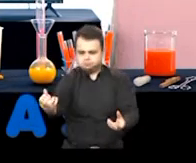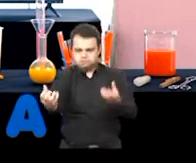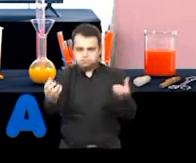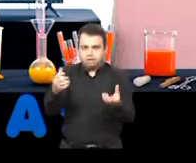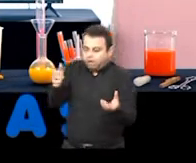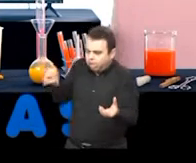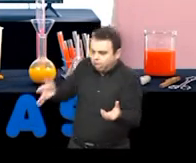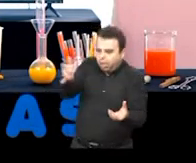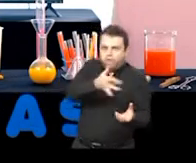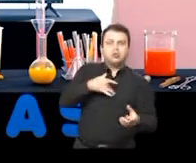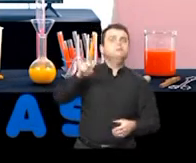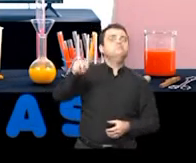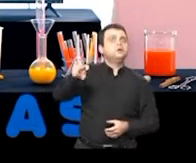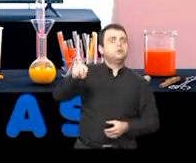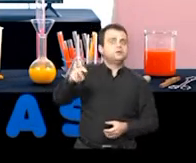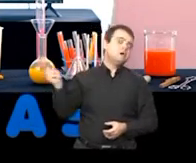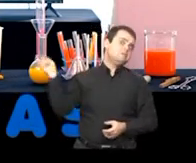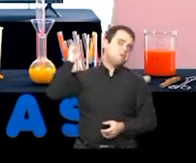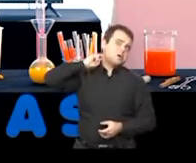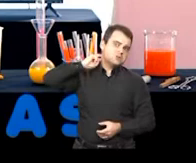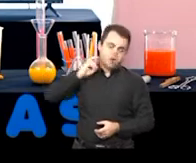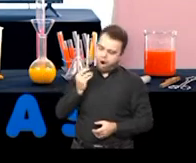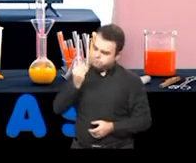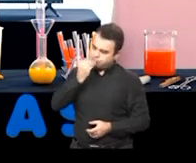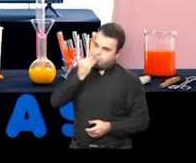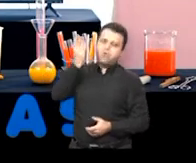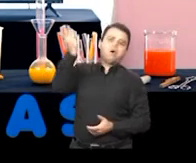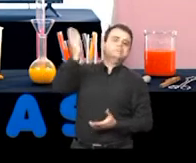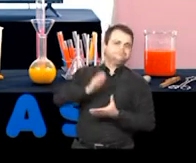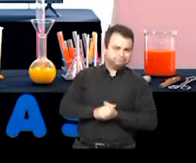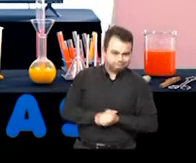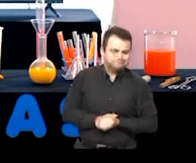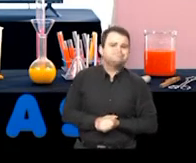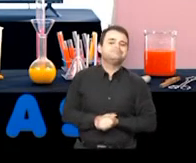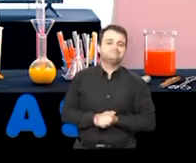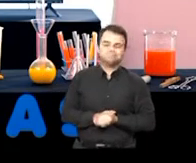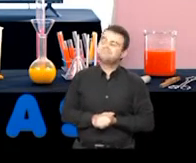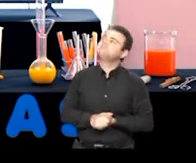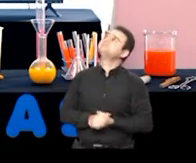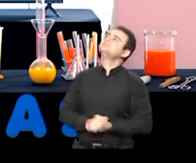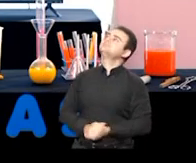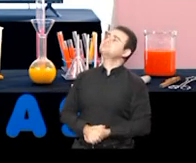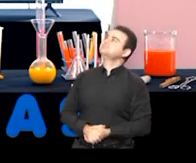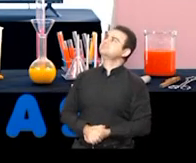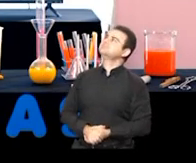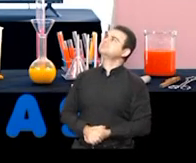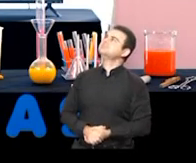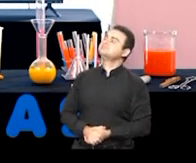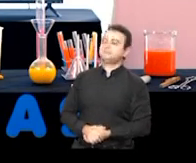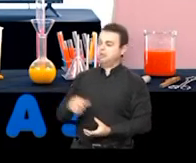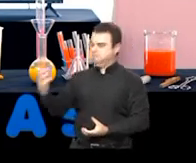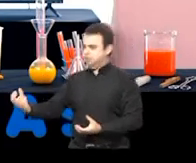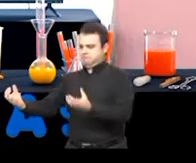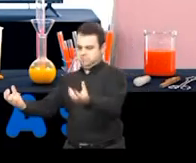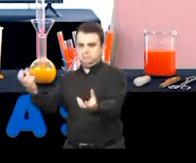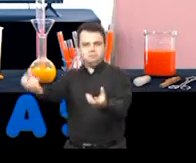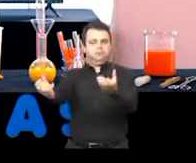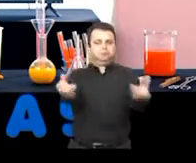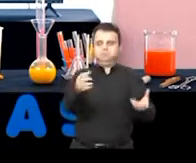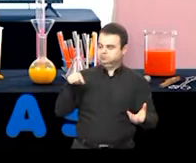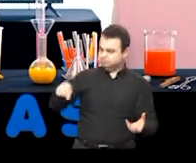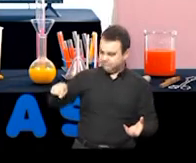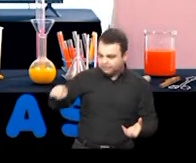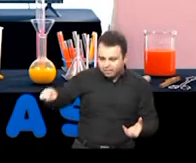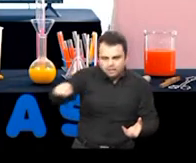com o vírus, já que o morcego acabava se alimentando delas e acabava fazendo com que o vírus passasse para essa